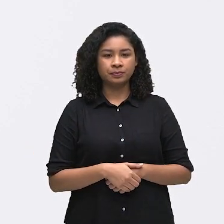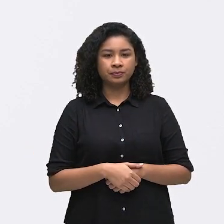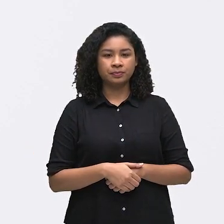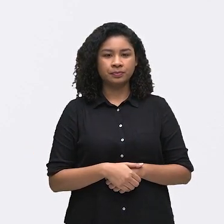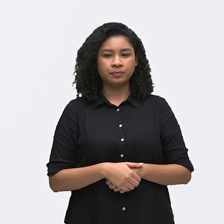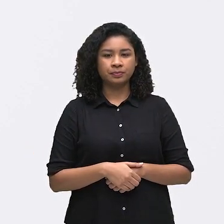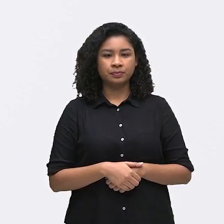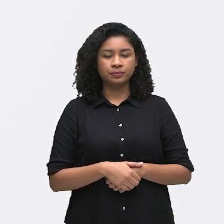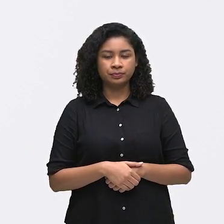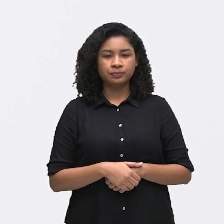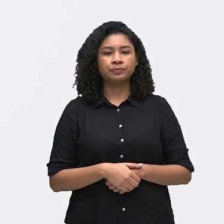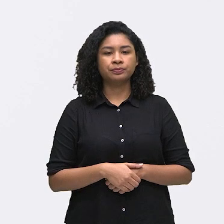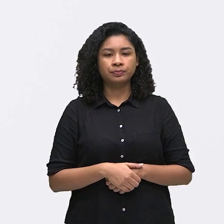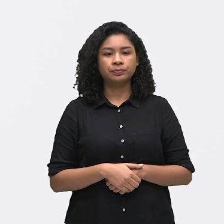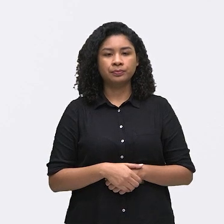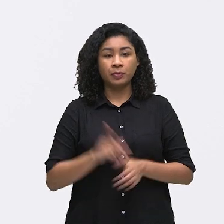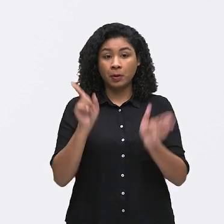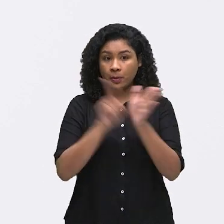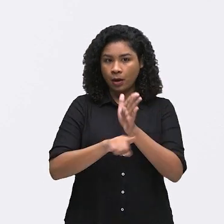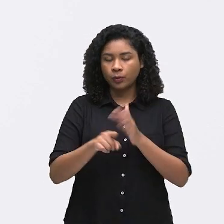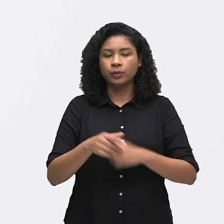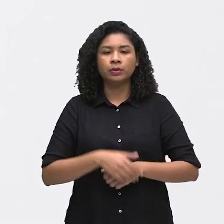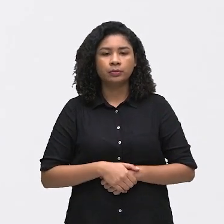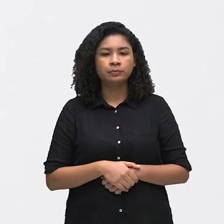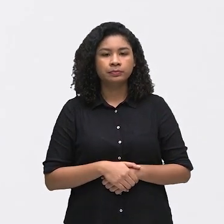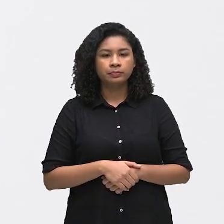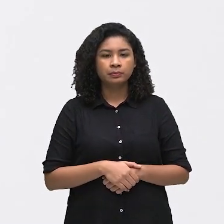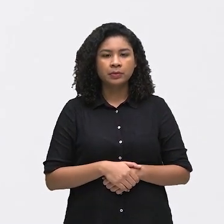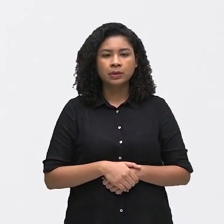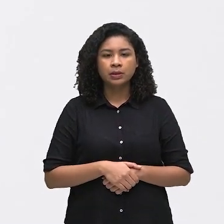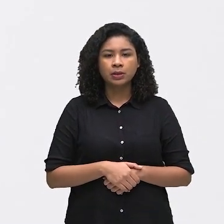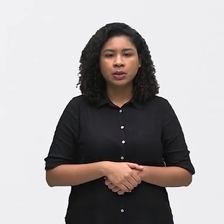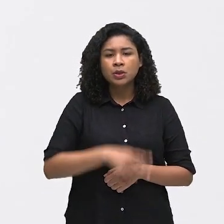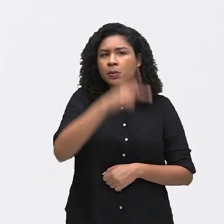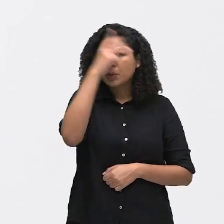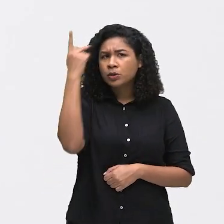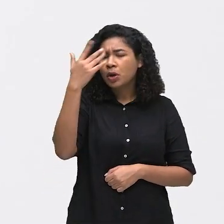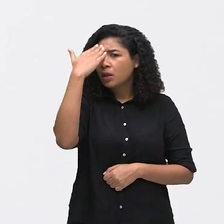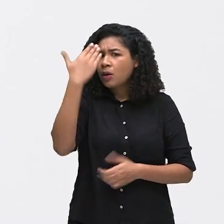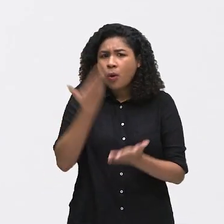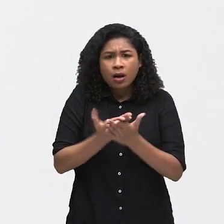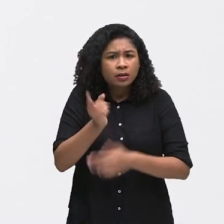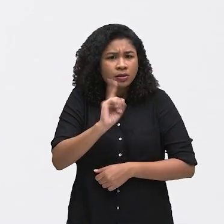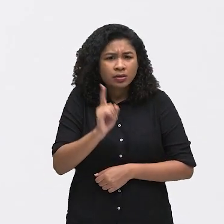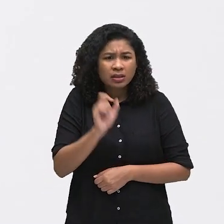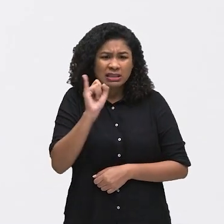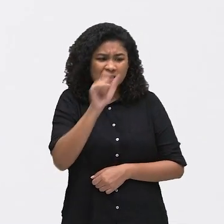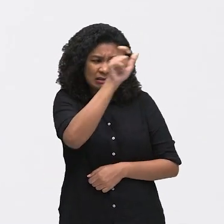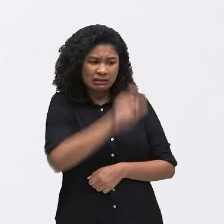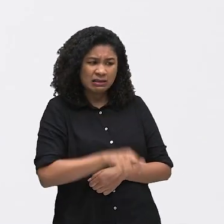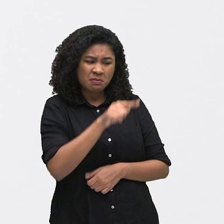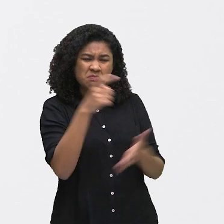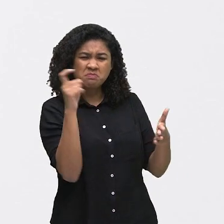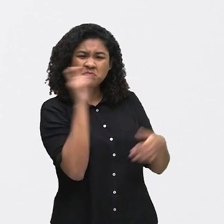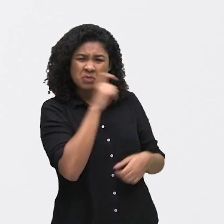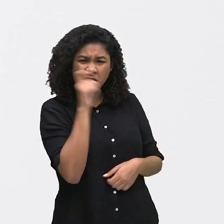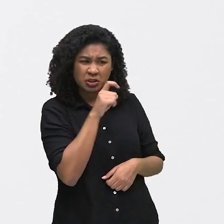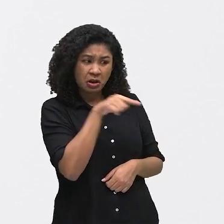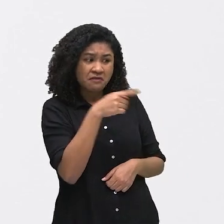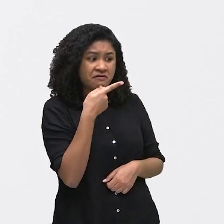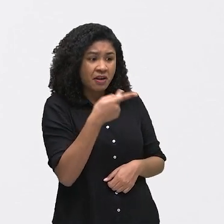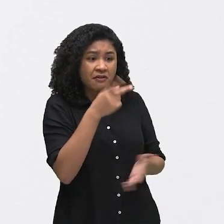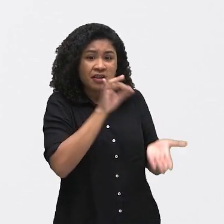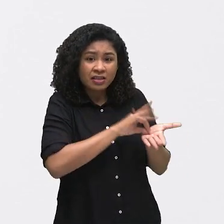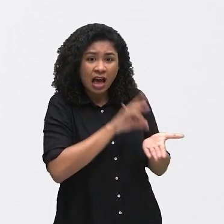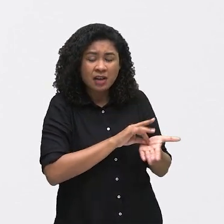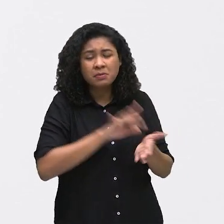observe, ninguém acredita quando o mentiroso fala a verdade. Em que tempo se encontram os verbos destacados? Quero que você me